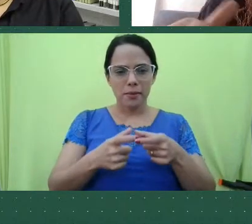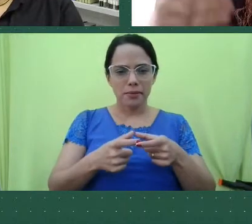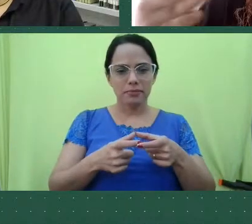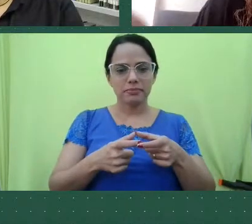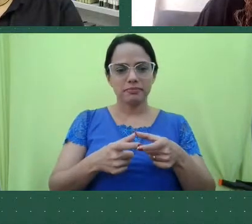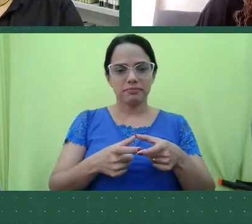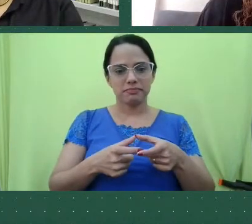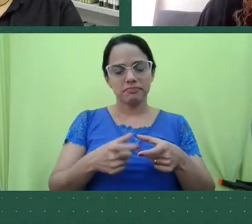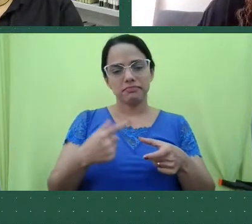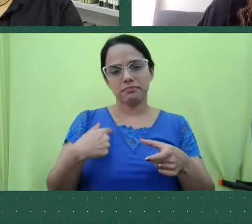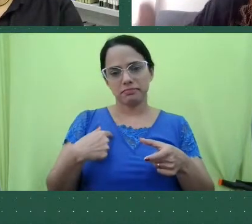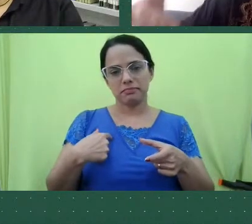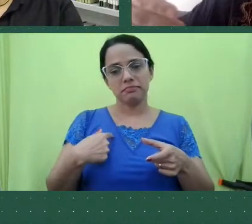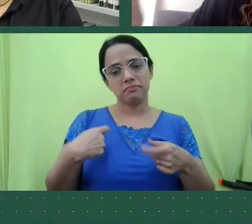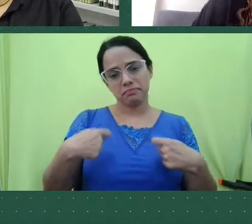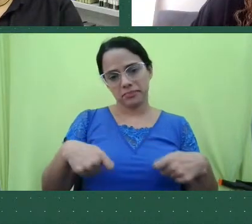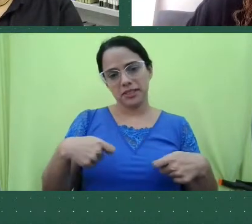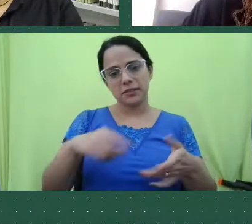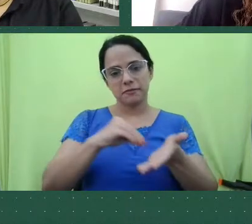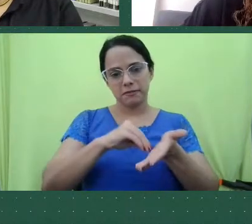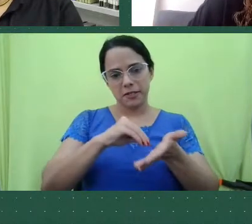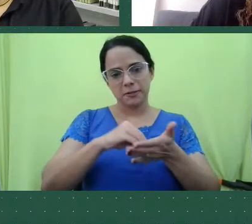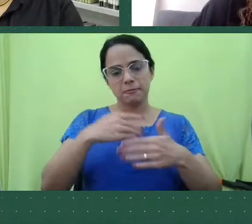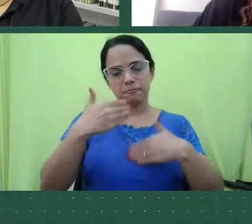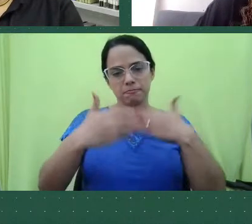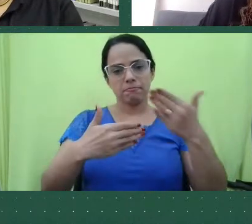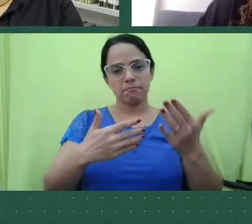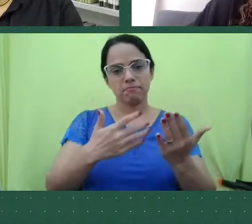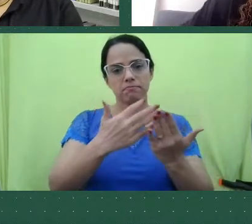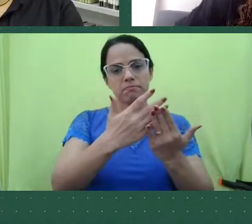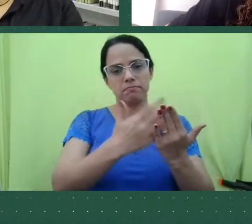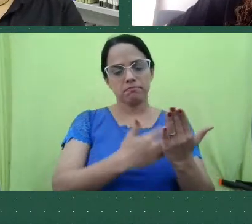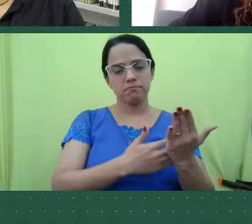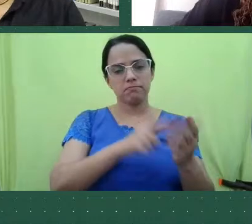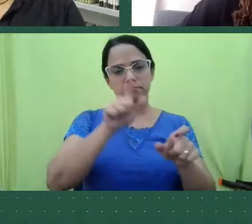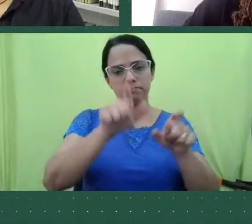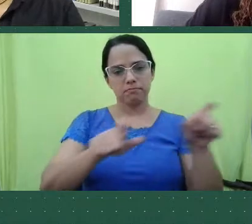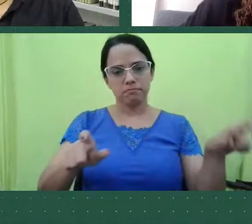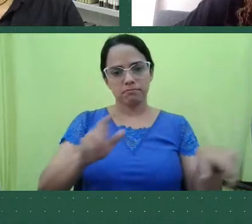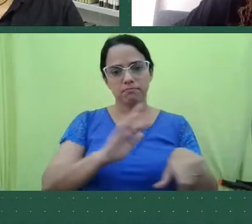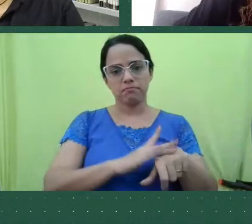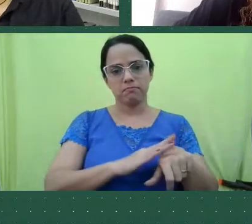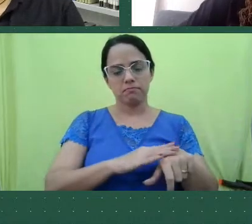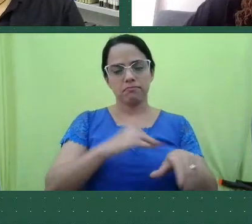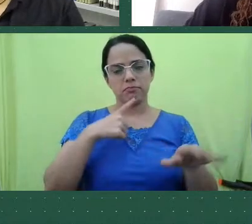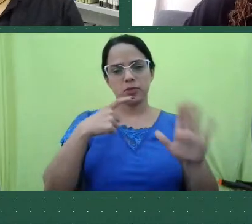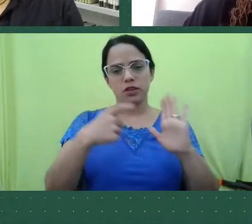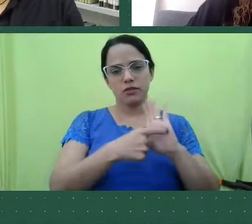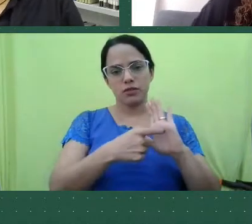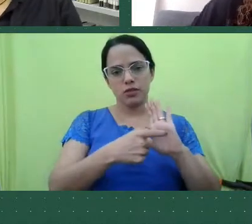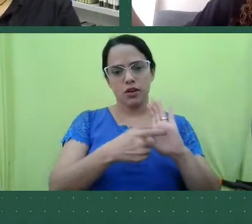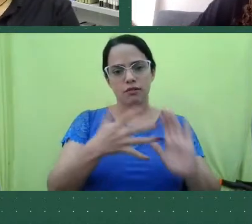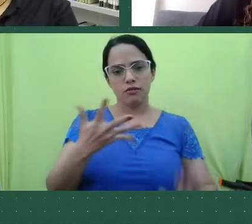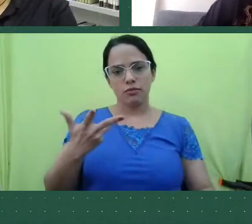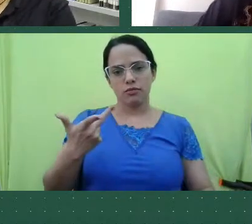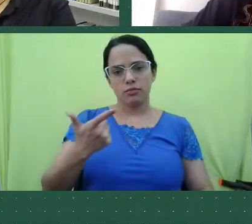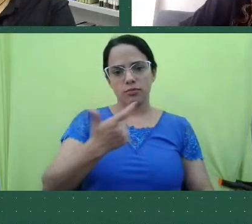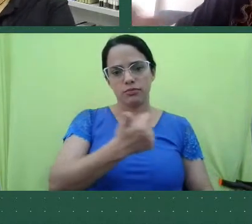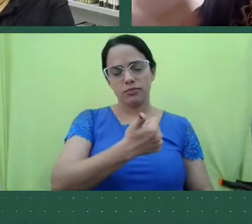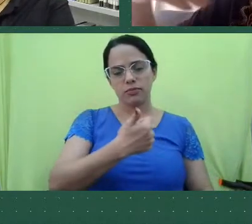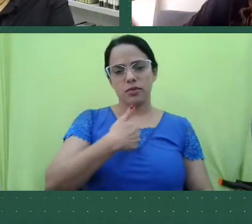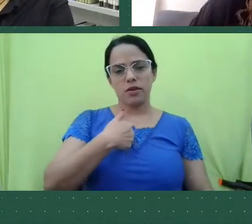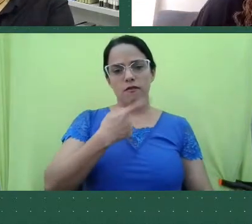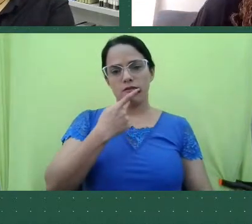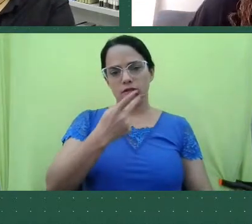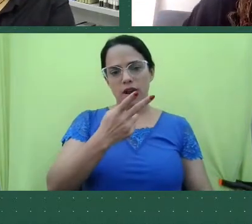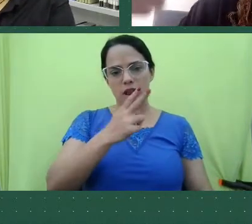Então, a gente tem muito que avançar. Prontuário eletrônico do paciente, existem softwares maravilhosos, eu não vou dizer nenhum, porque eu